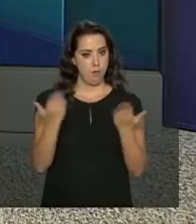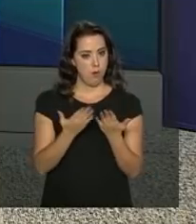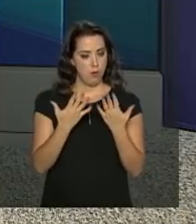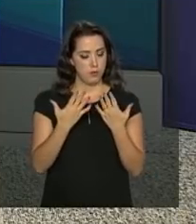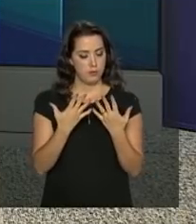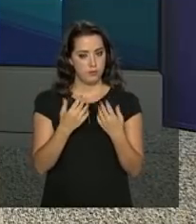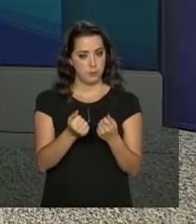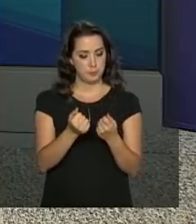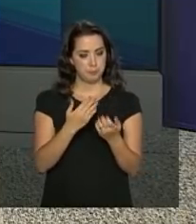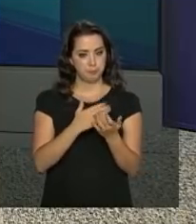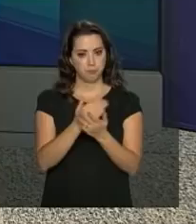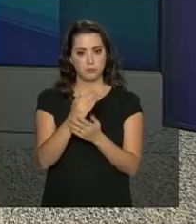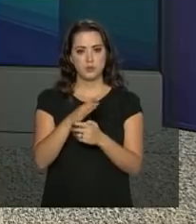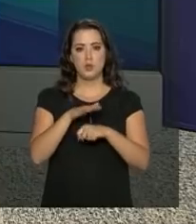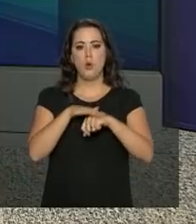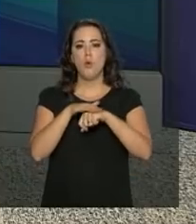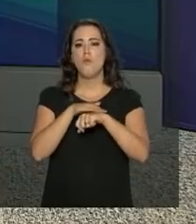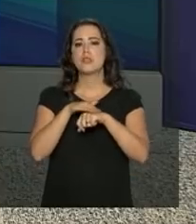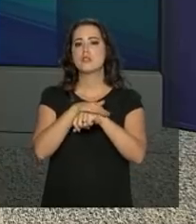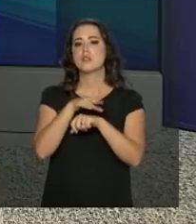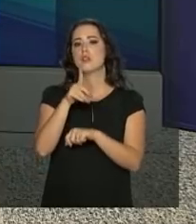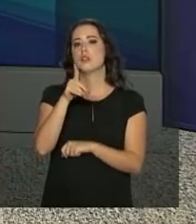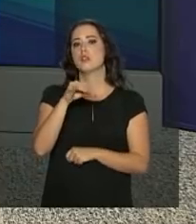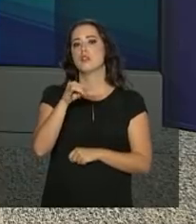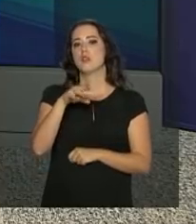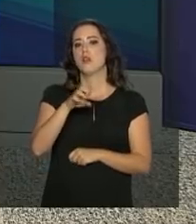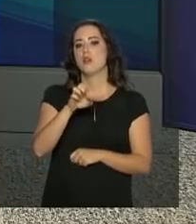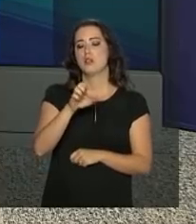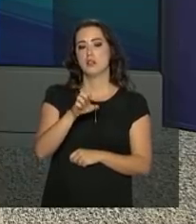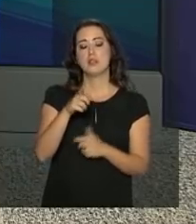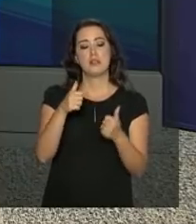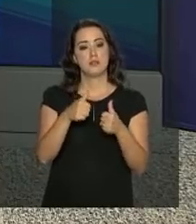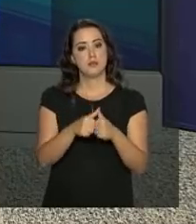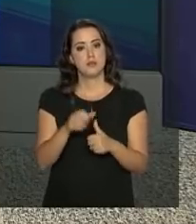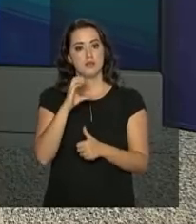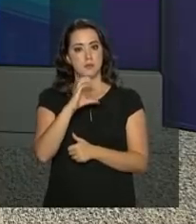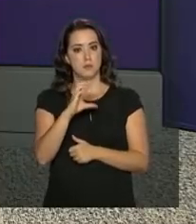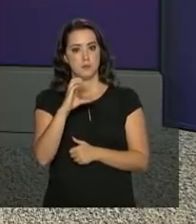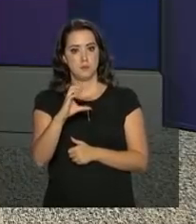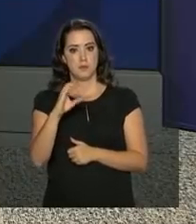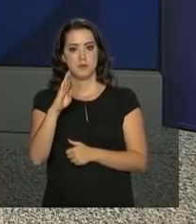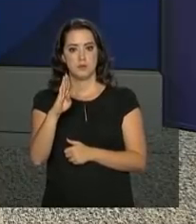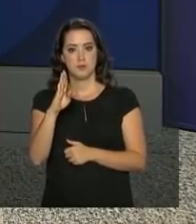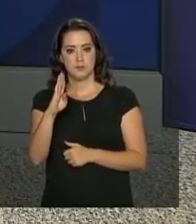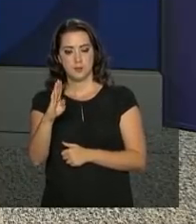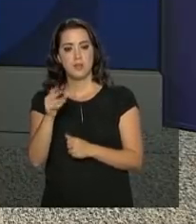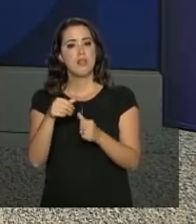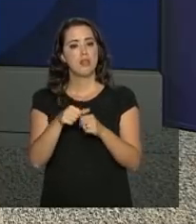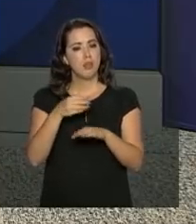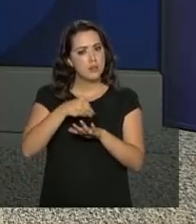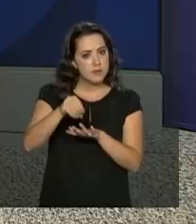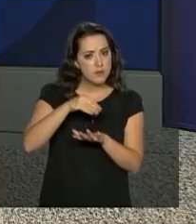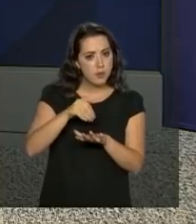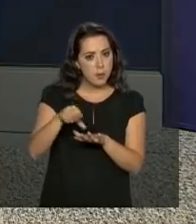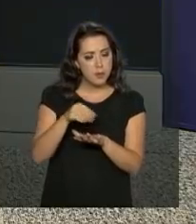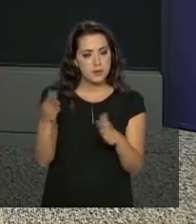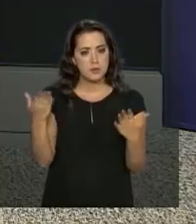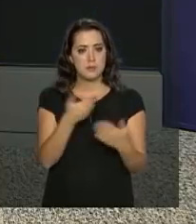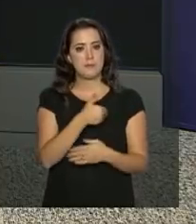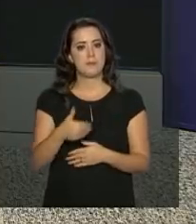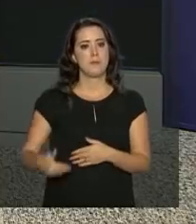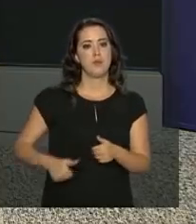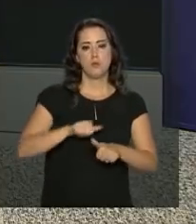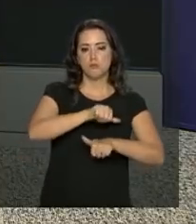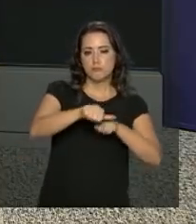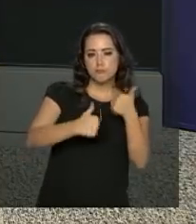esta edição falando com a repórter Daniele Popov, que está no Centro Cultural Banco do Brasil e tem as últimas informações do governo